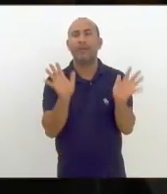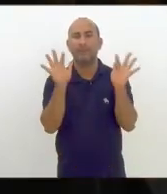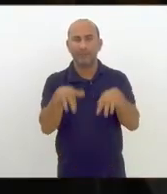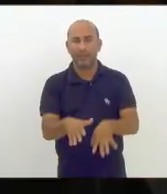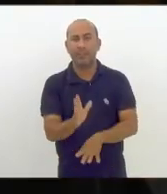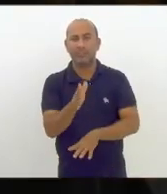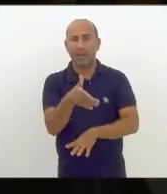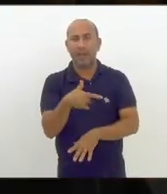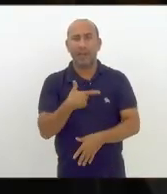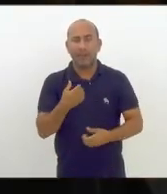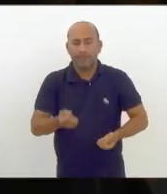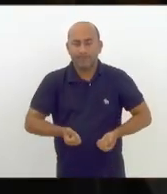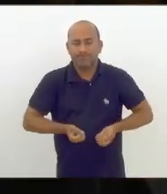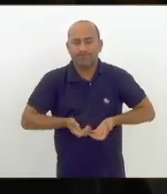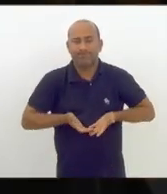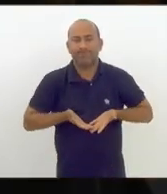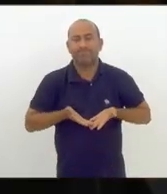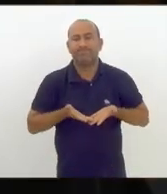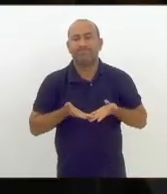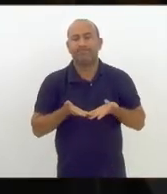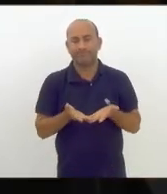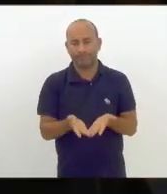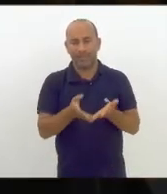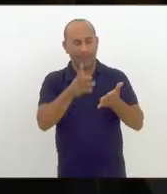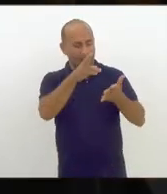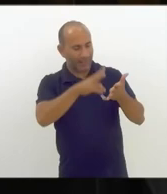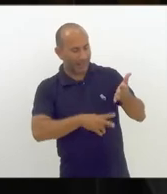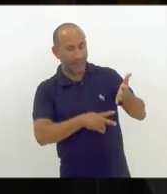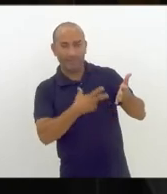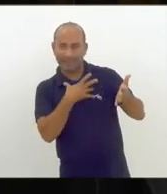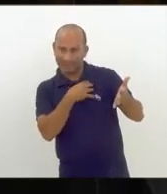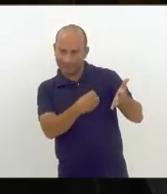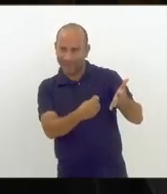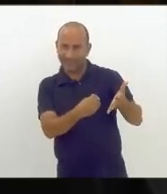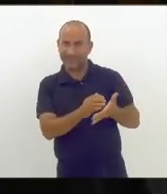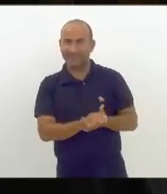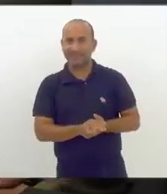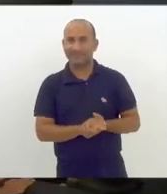eu quero ler uma poesia da Gabriela, que eu trouxe ali.